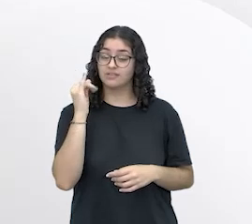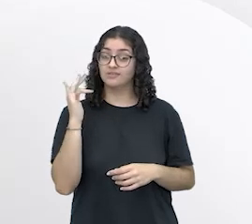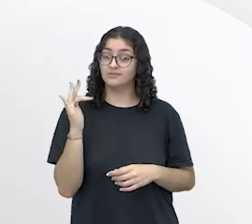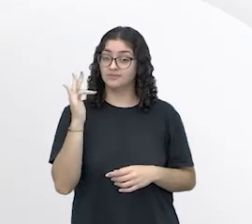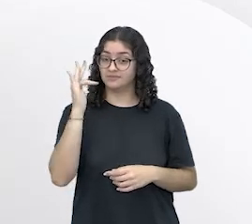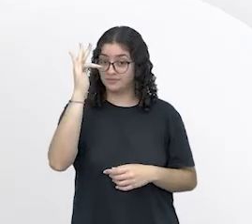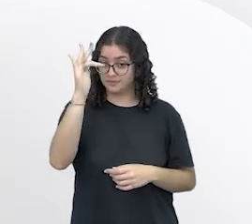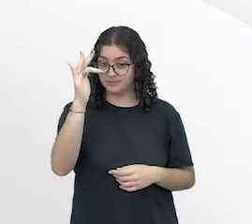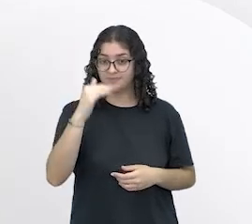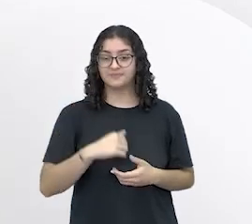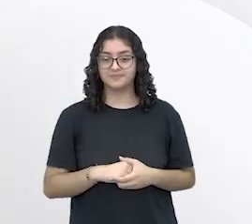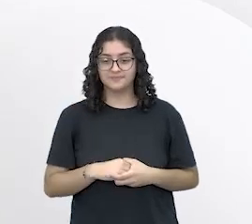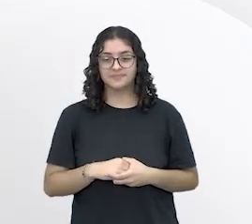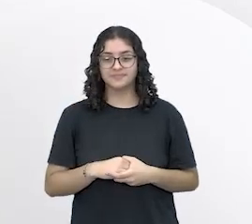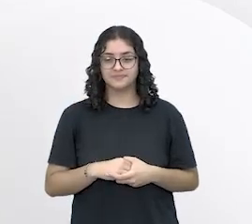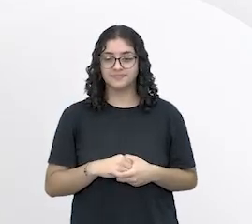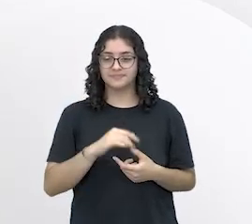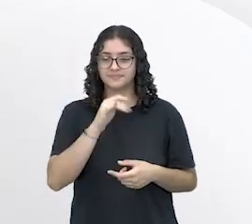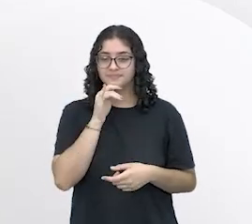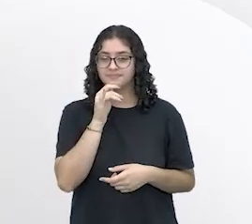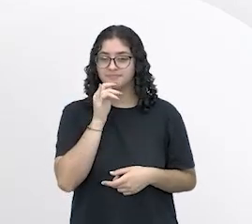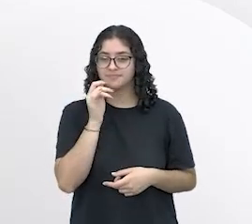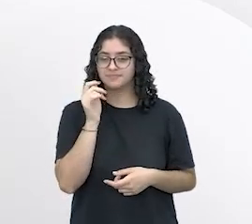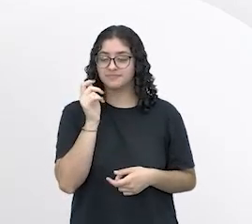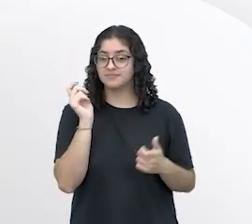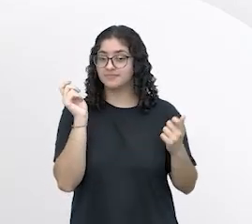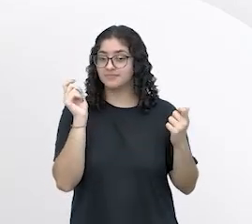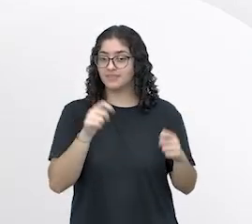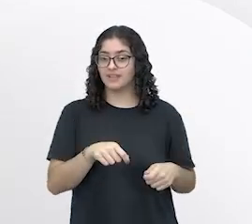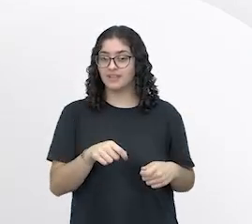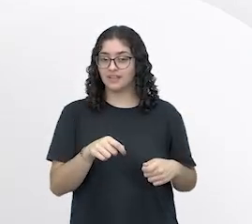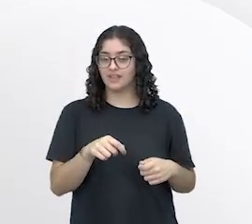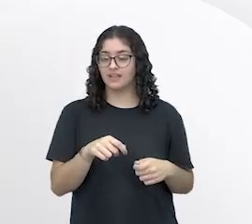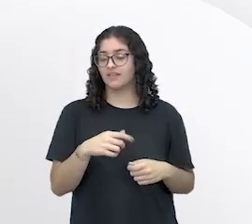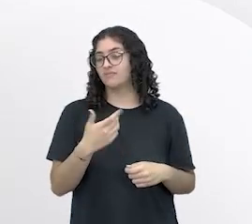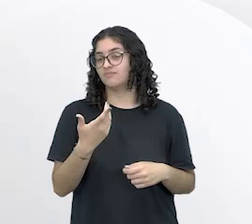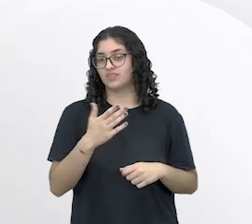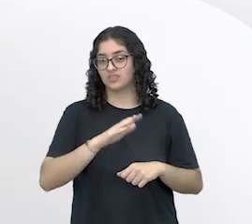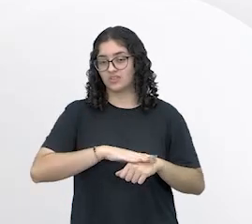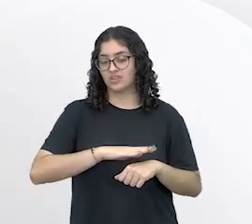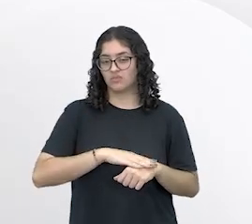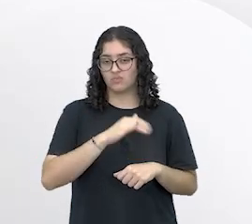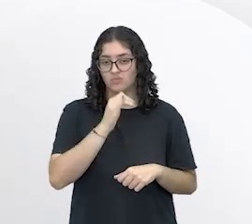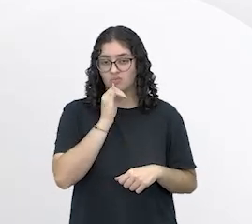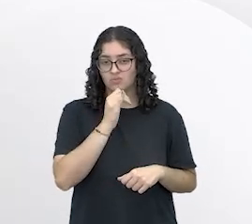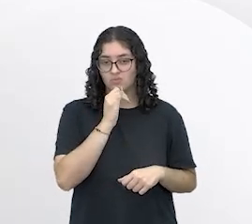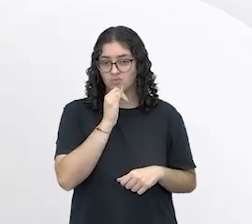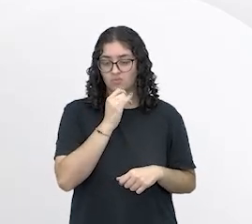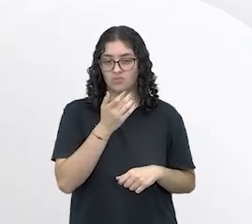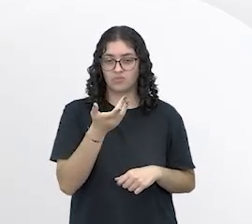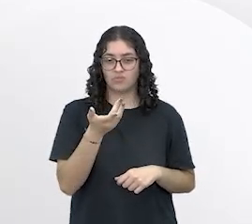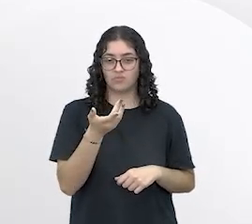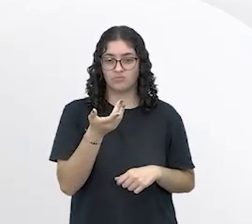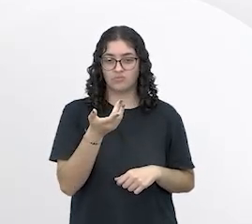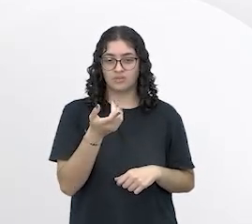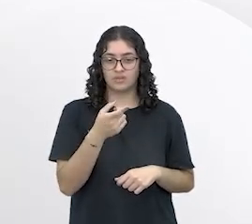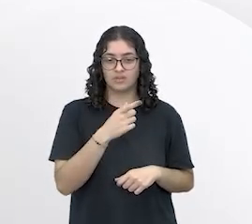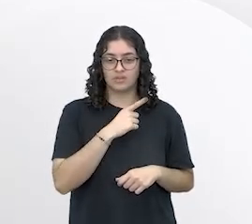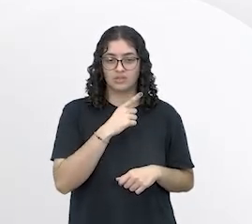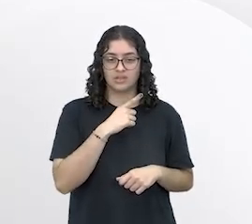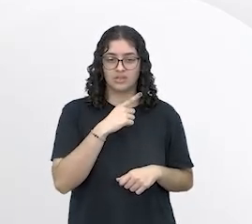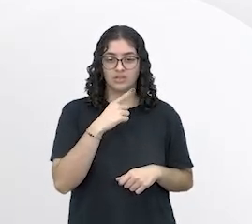futuro. A gente pode acabar desenvolvendo, né, alguns